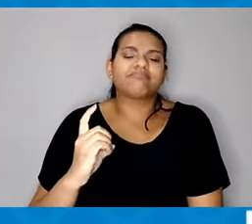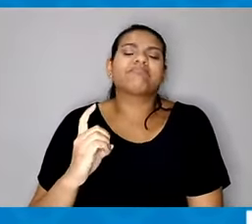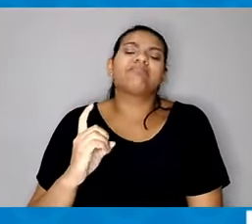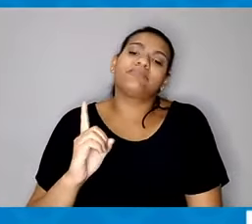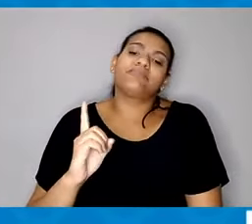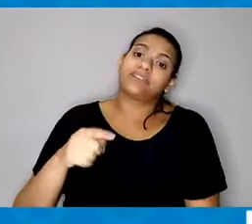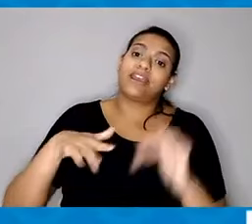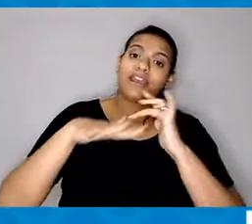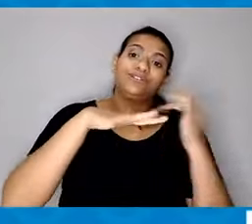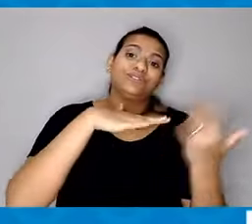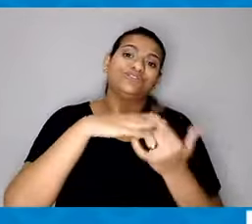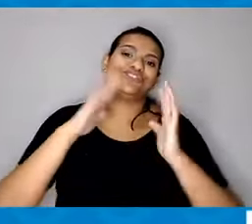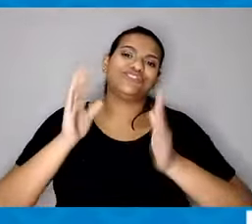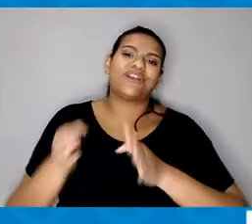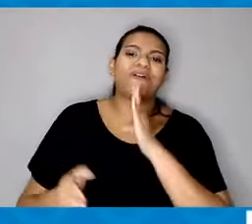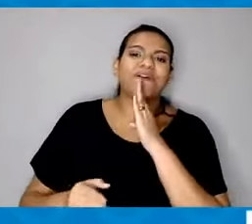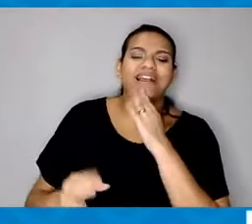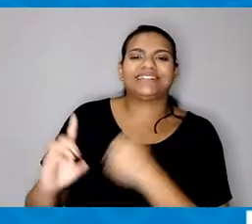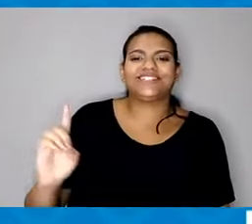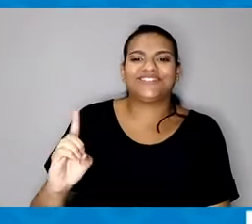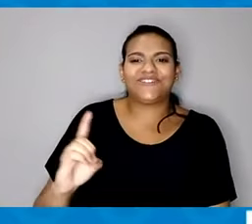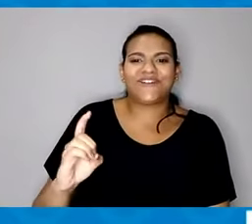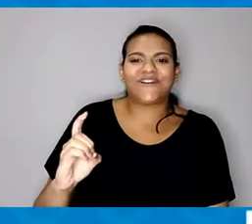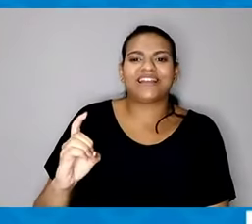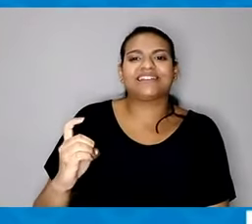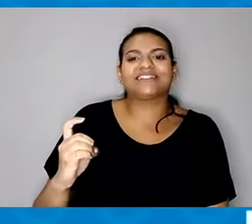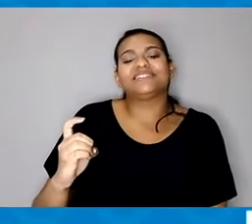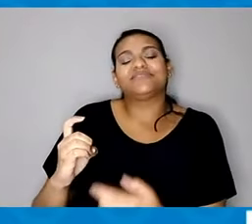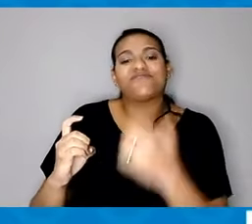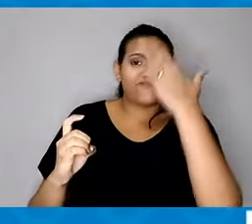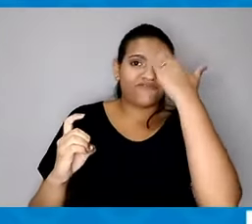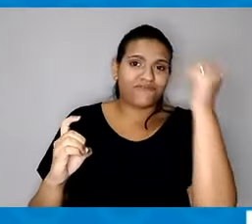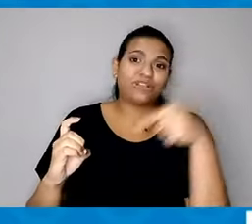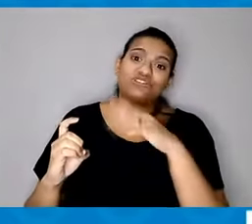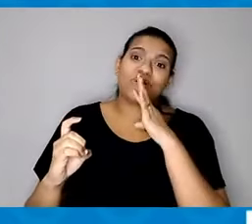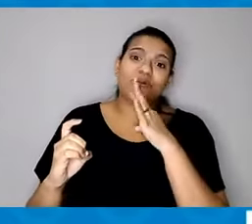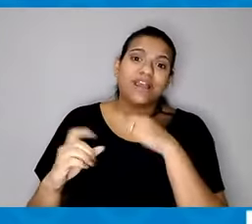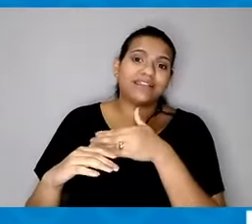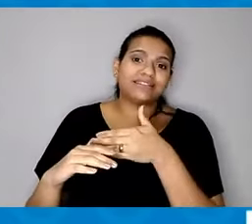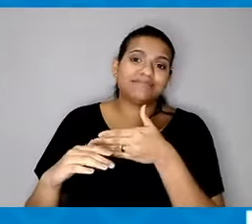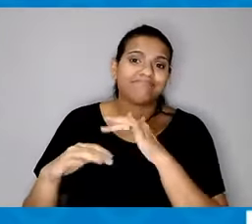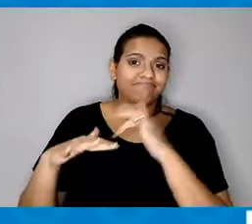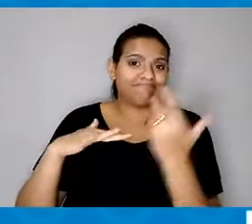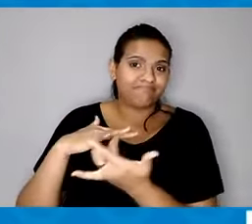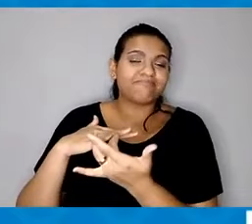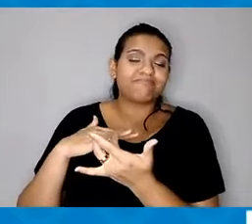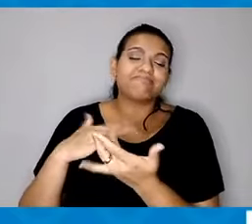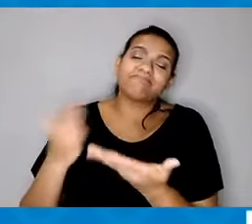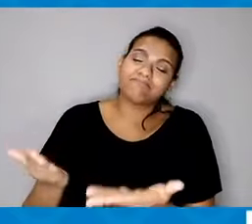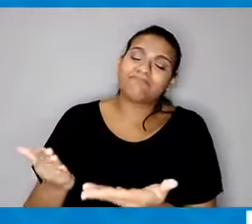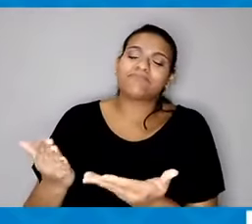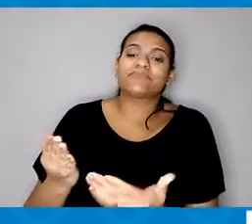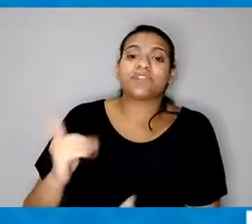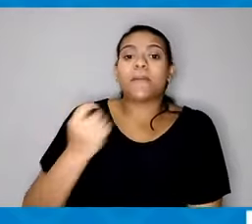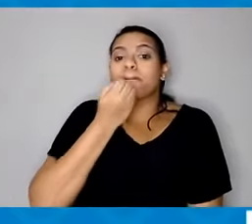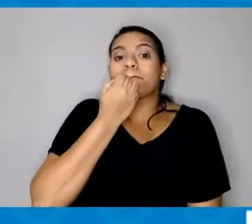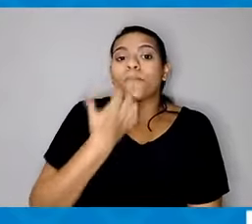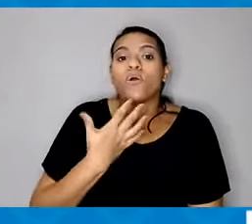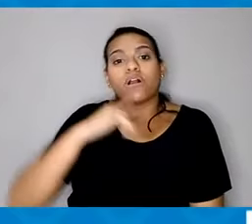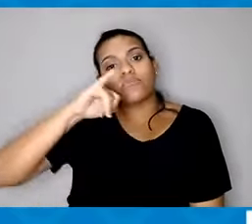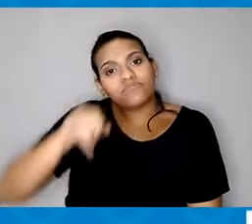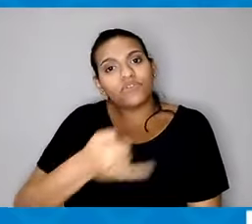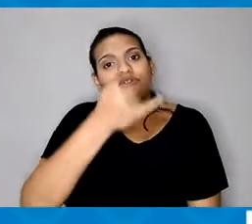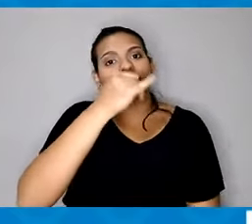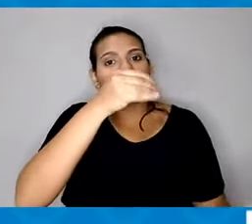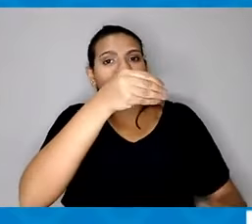tem uma familiaridade muito grande para um propósito que interessa muito à escola, que é